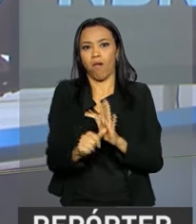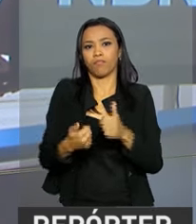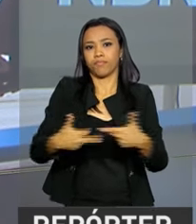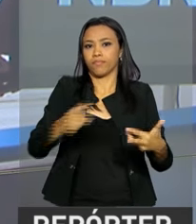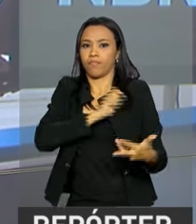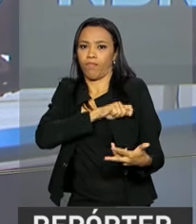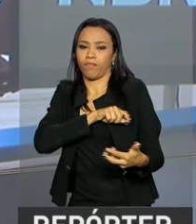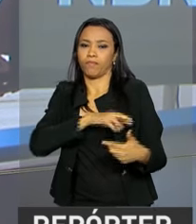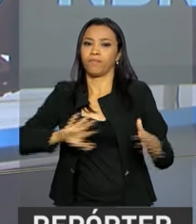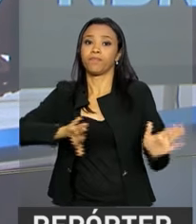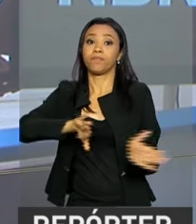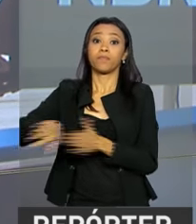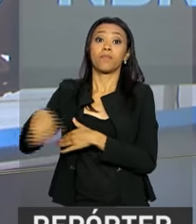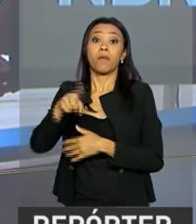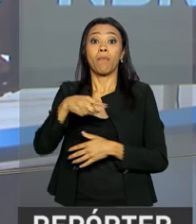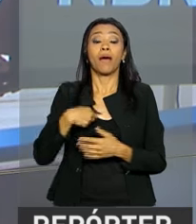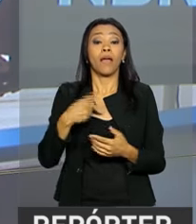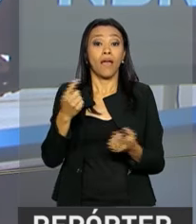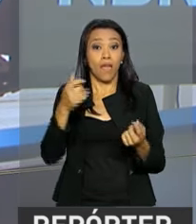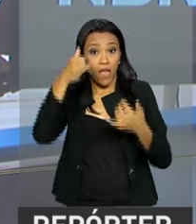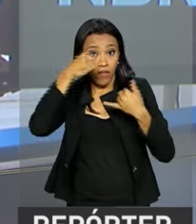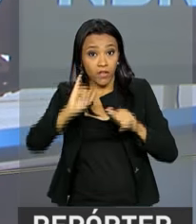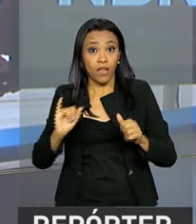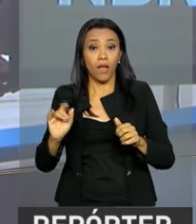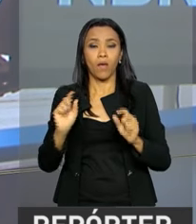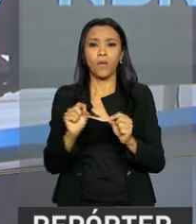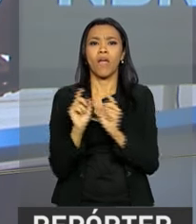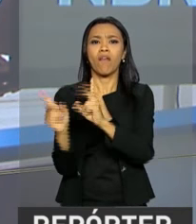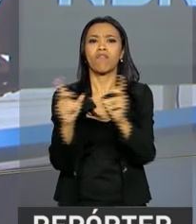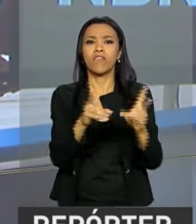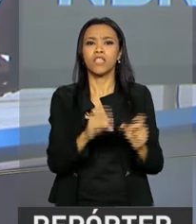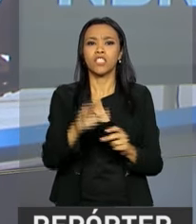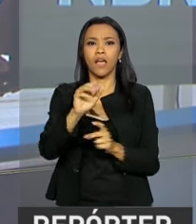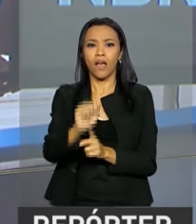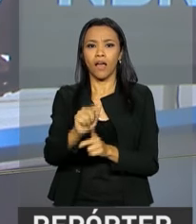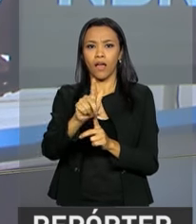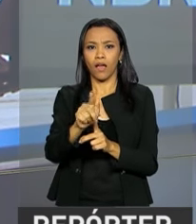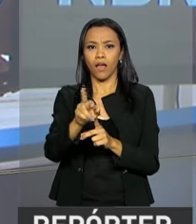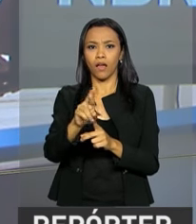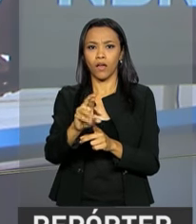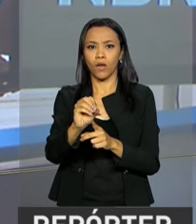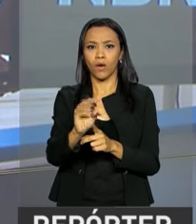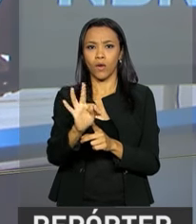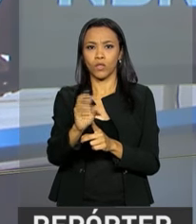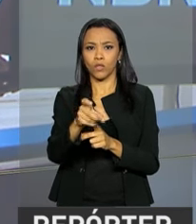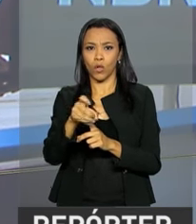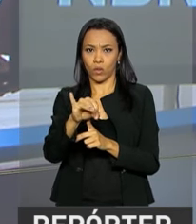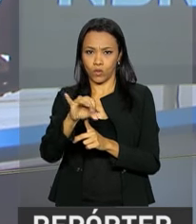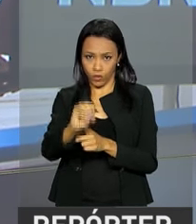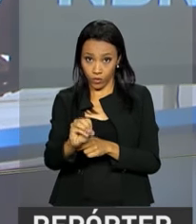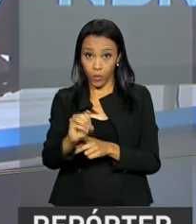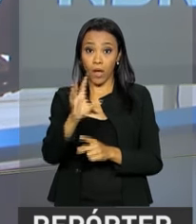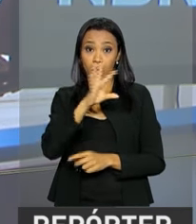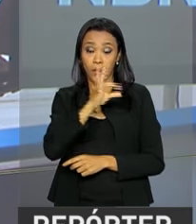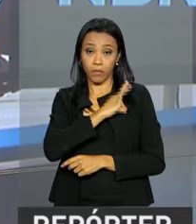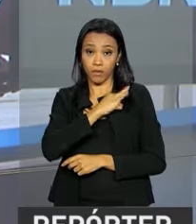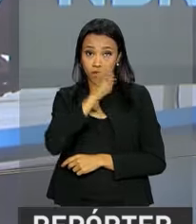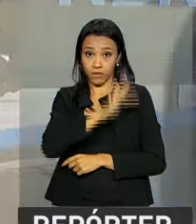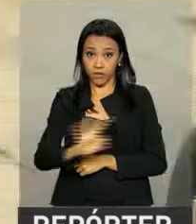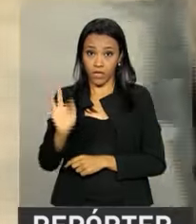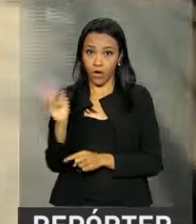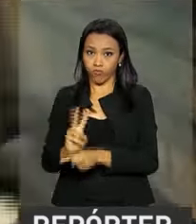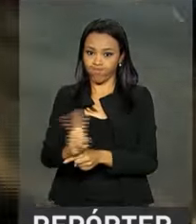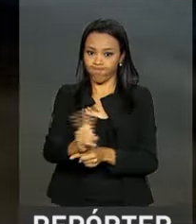o contrabando de agrotóxico no Brasil, a Polícia Federal deu início à Operação Veneno Oculto. Cerca